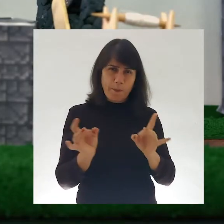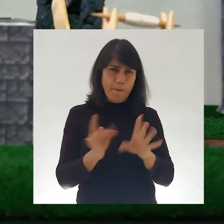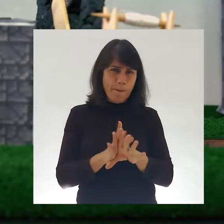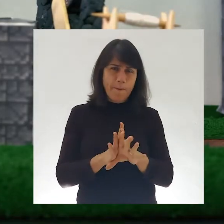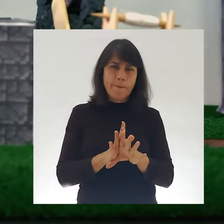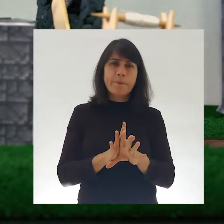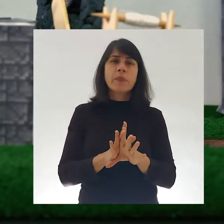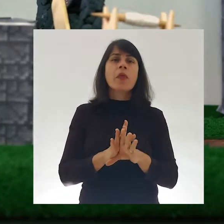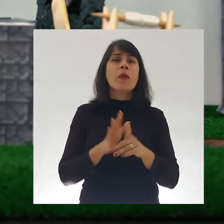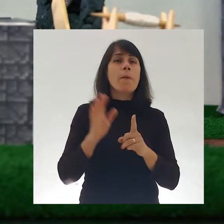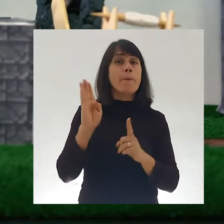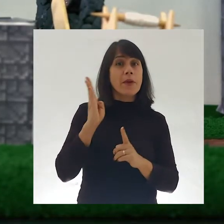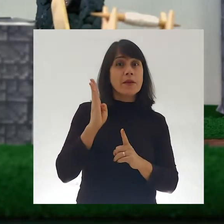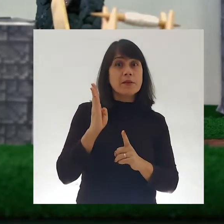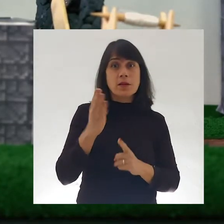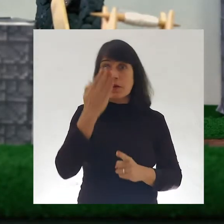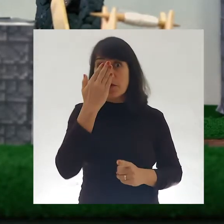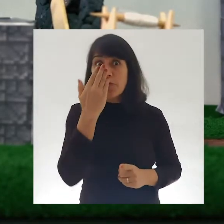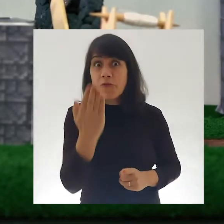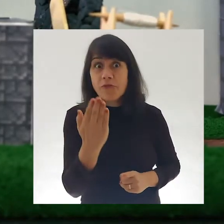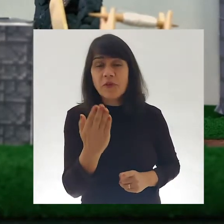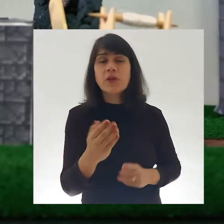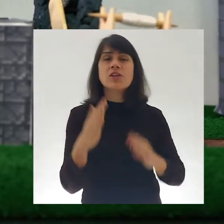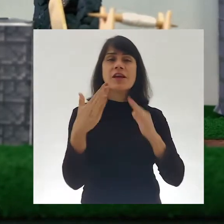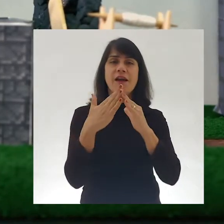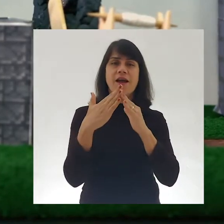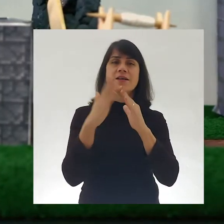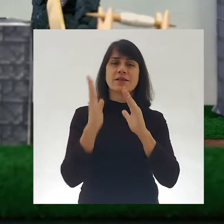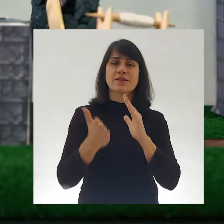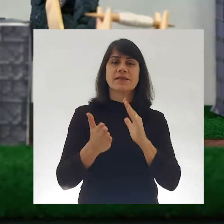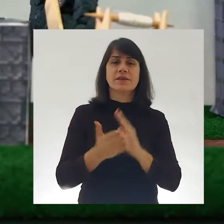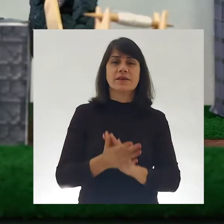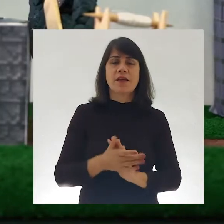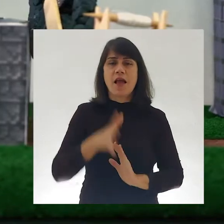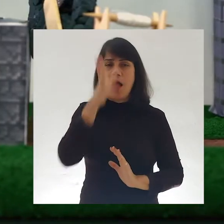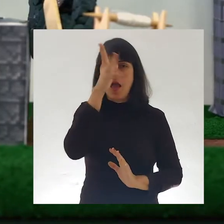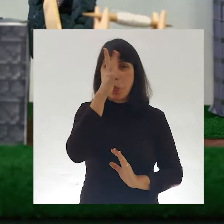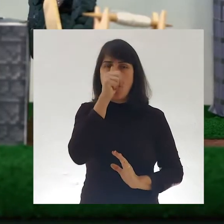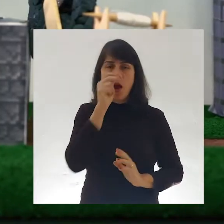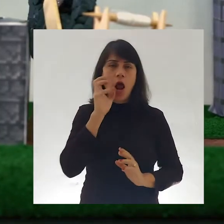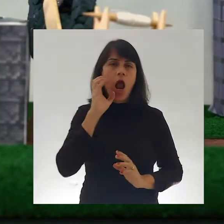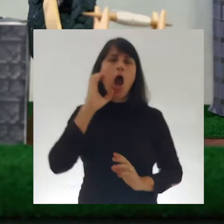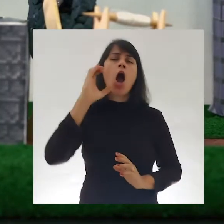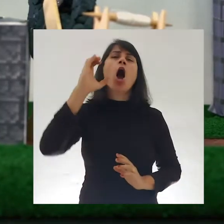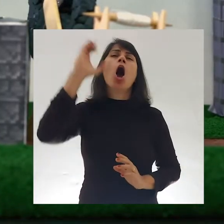palavras, Beatriz se viu em frente à sua casa, e o galo gritou: